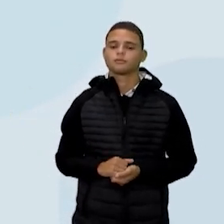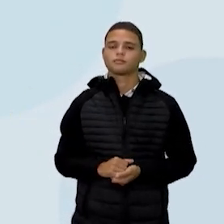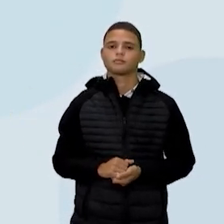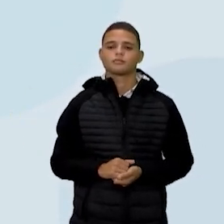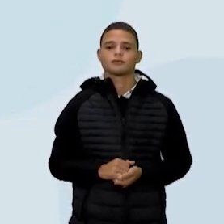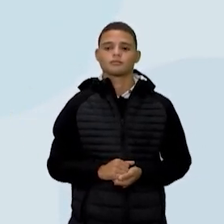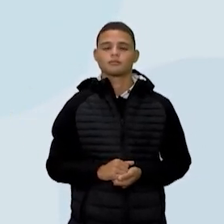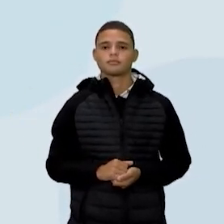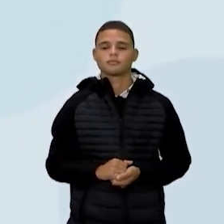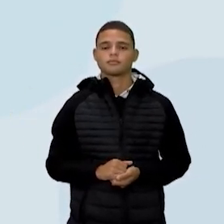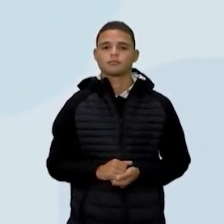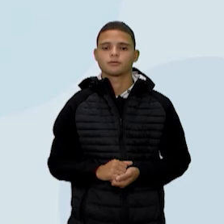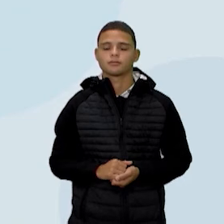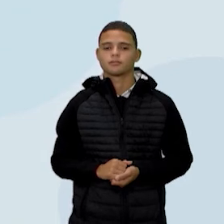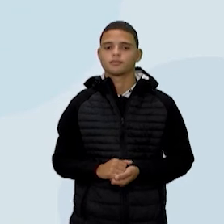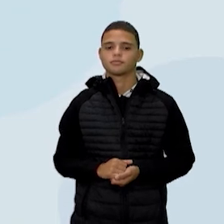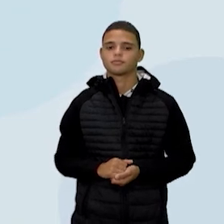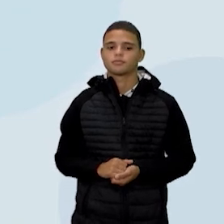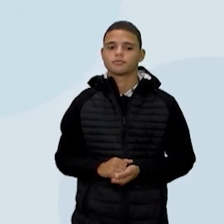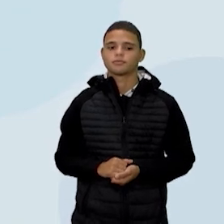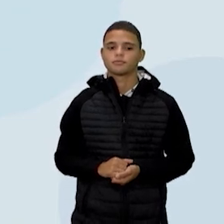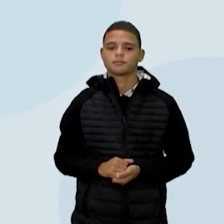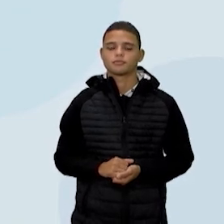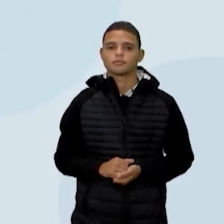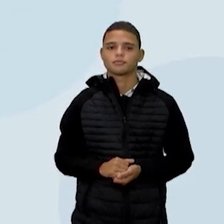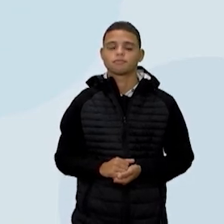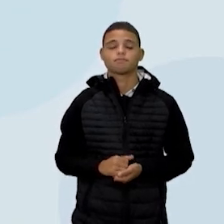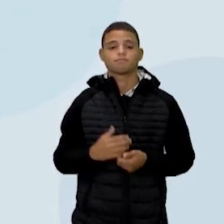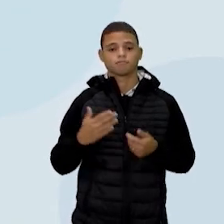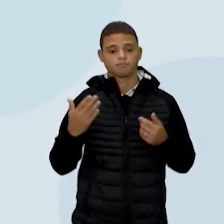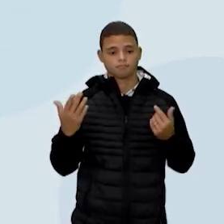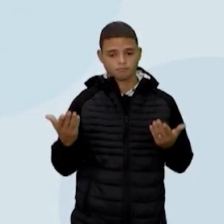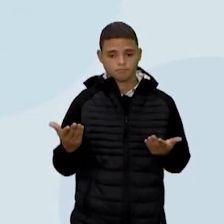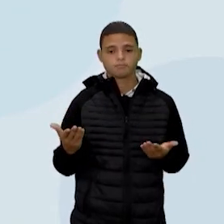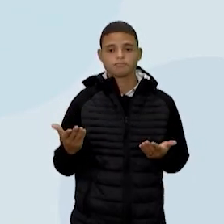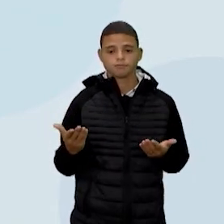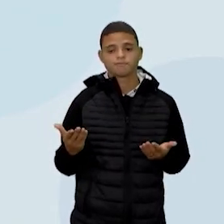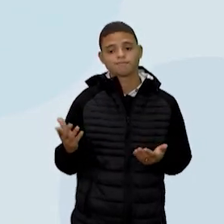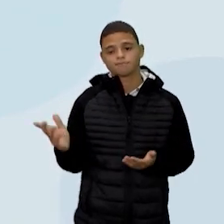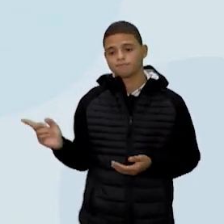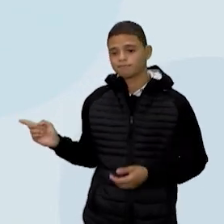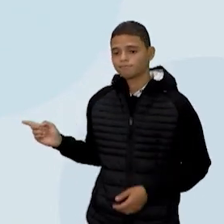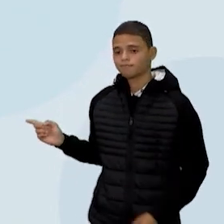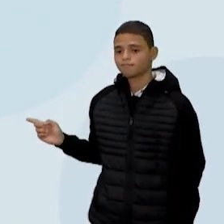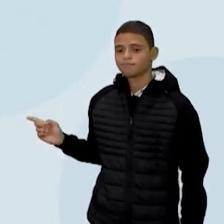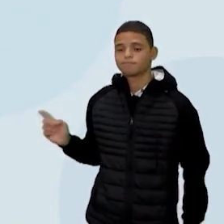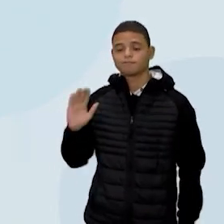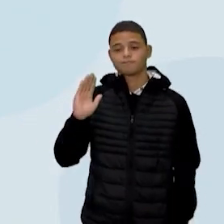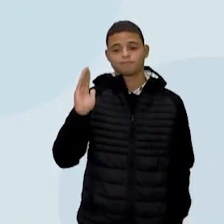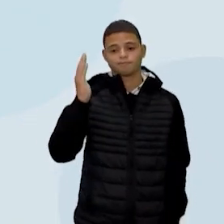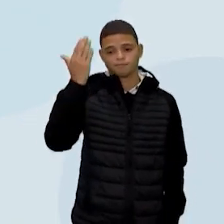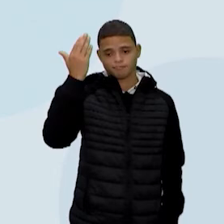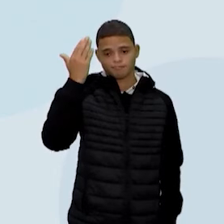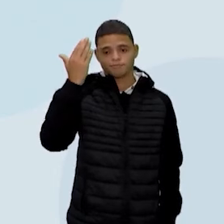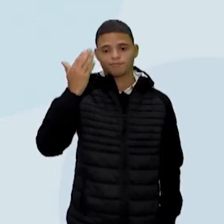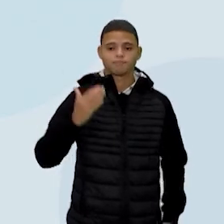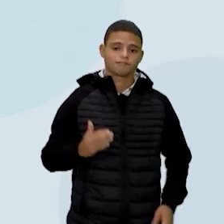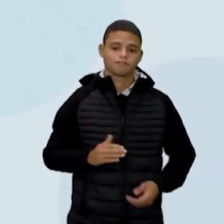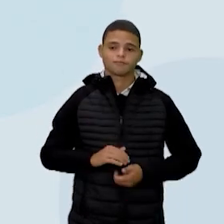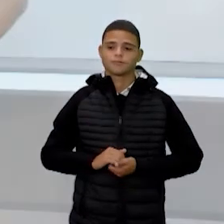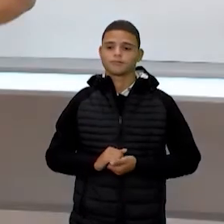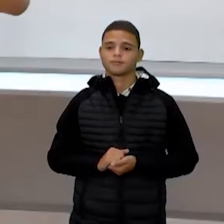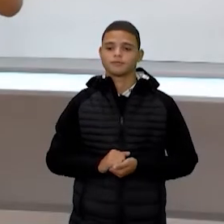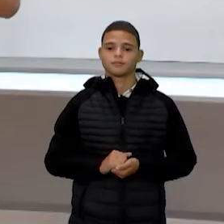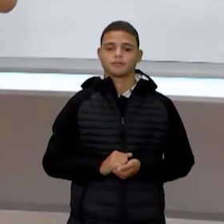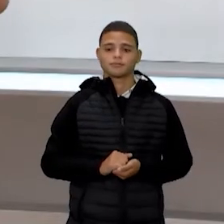como estava sendo dito aqui no comecinho, tá vendo? Tá? Então, nesse caso aí, não é uma